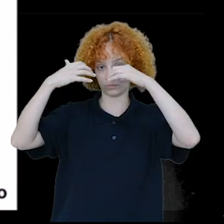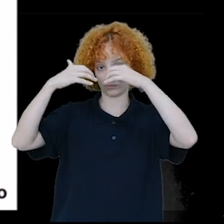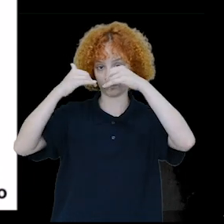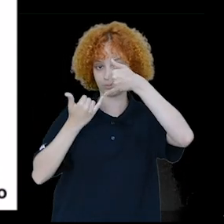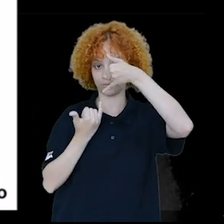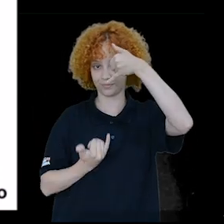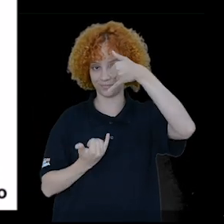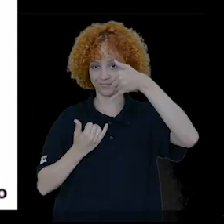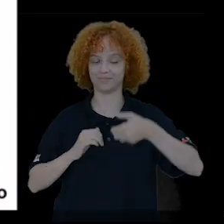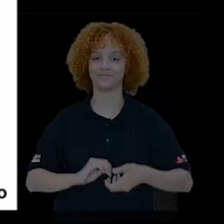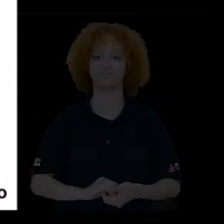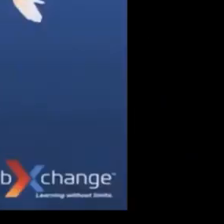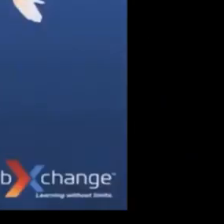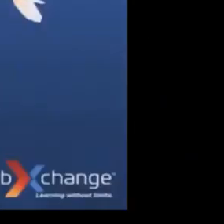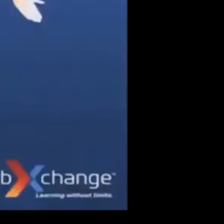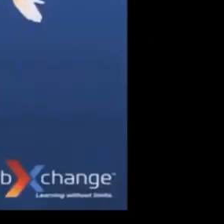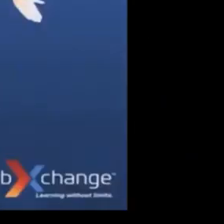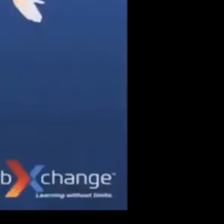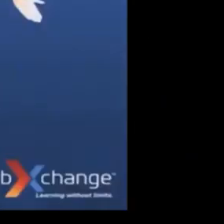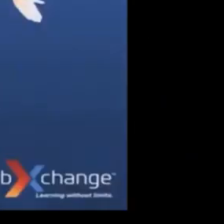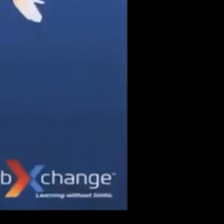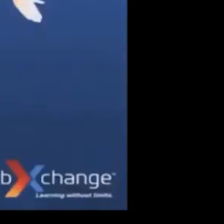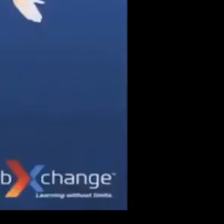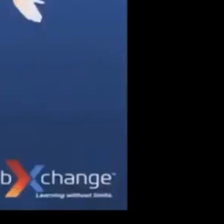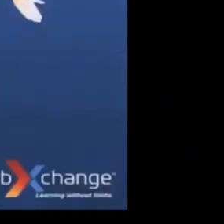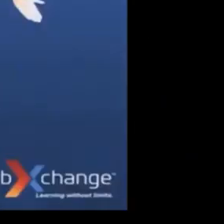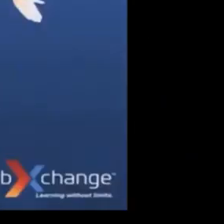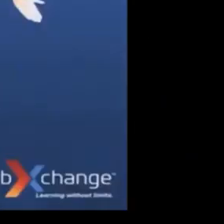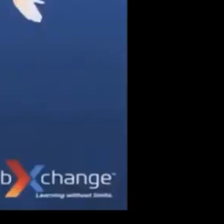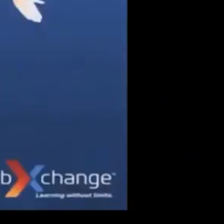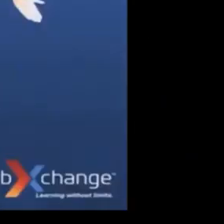sistema nervoso central.